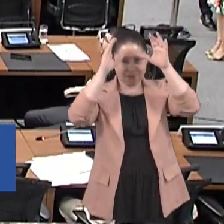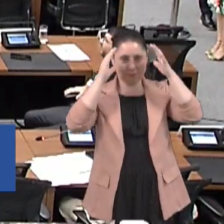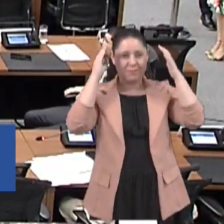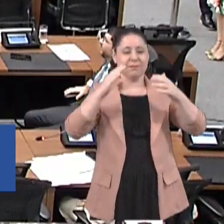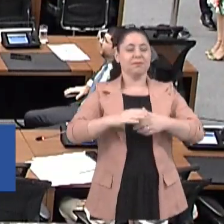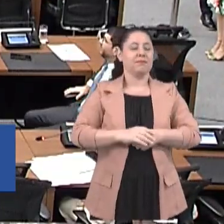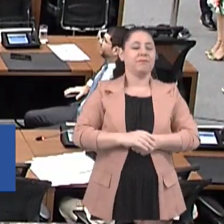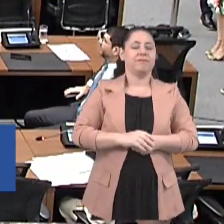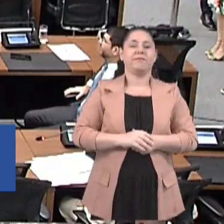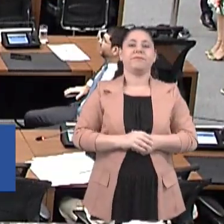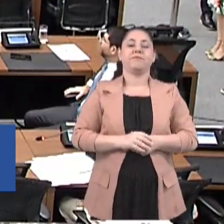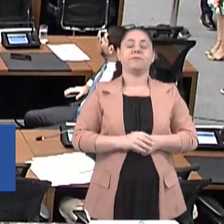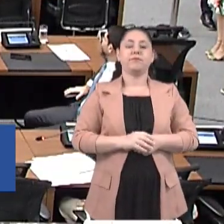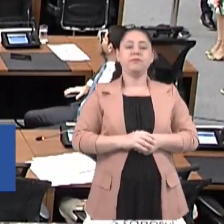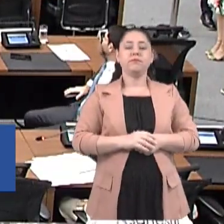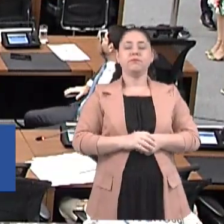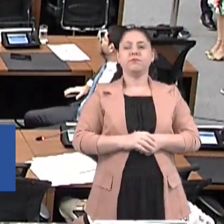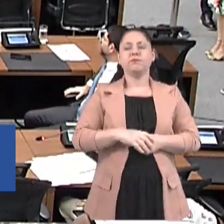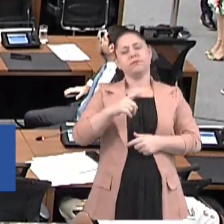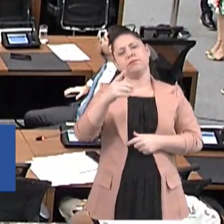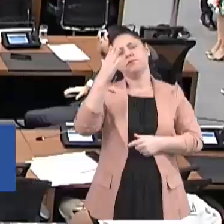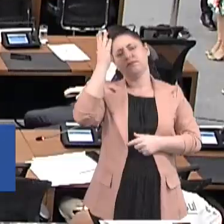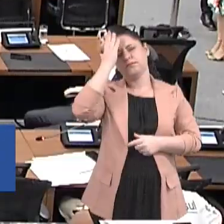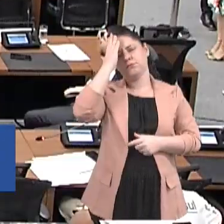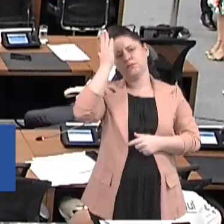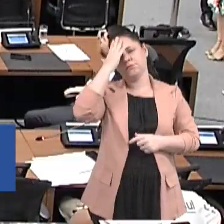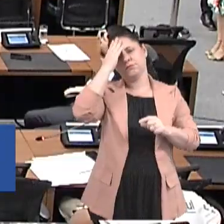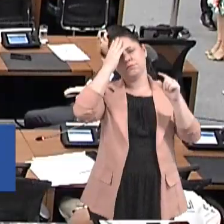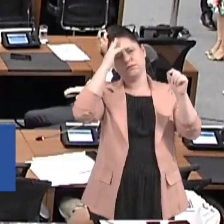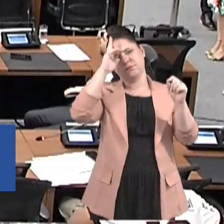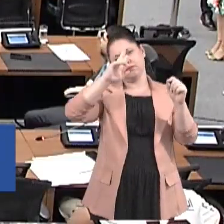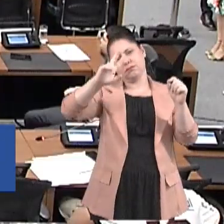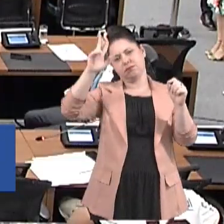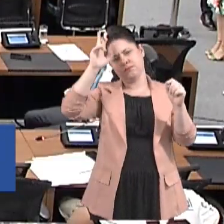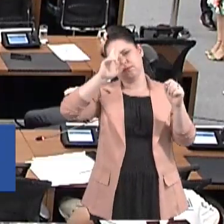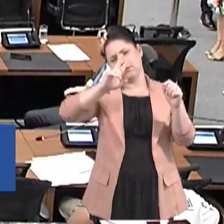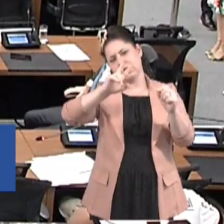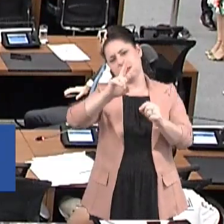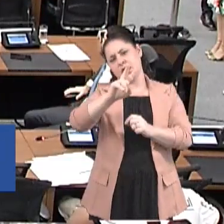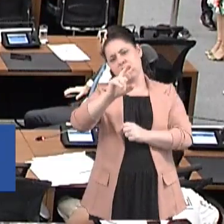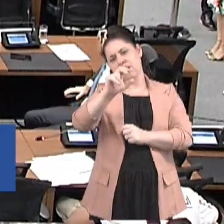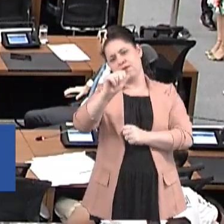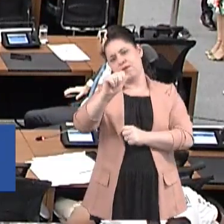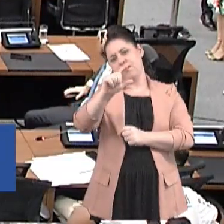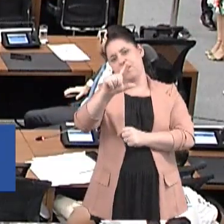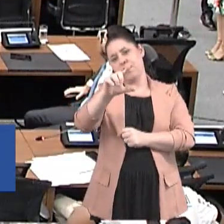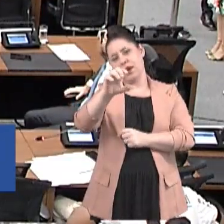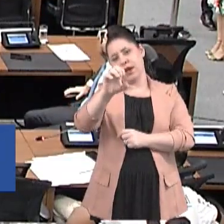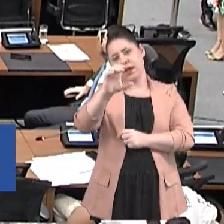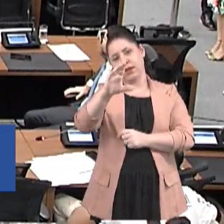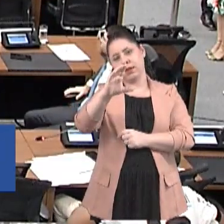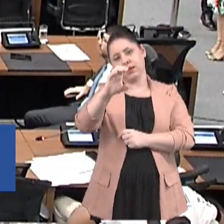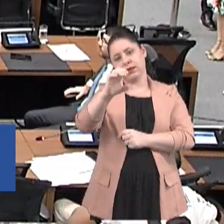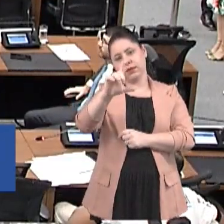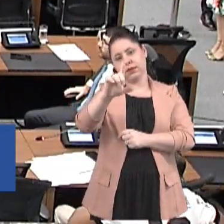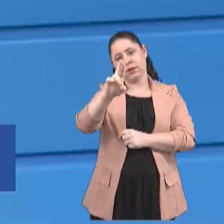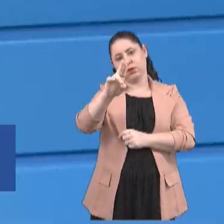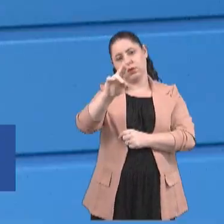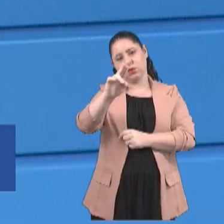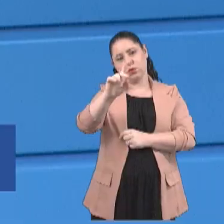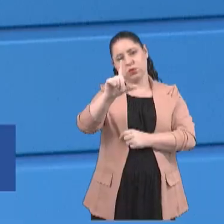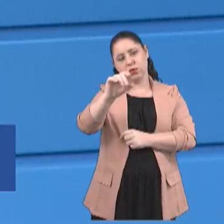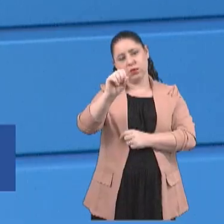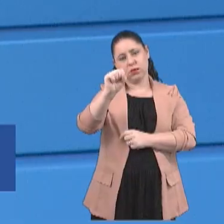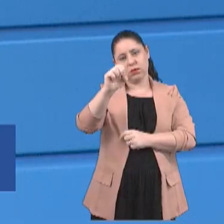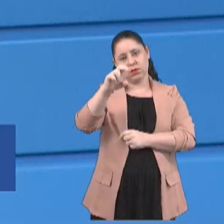Caravina. Excelência sabe que essa história do Vale da Celulose, ou